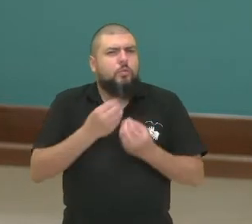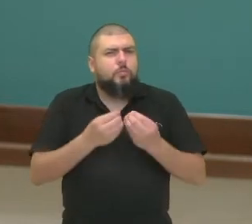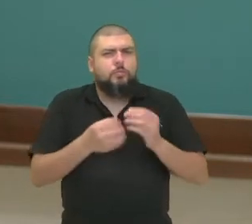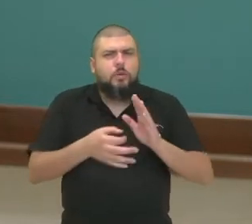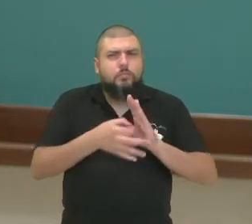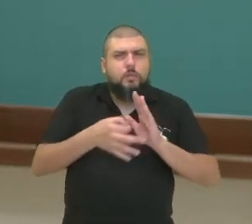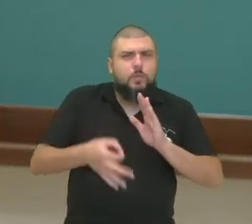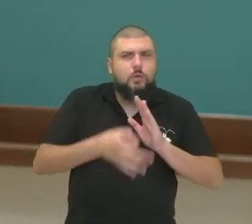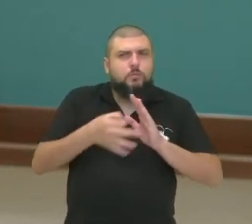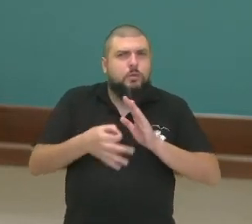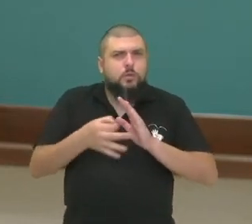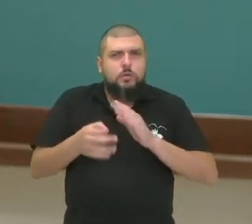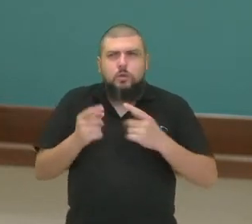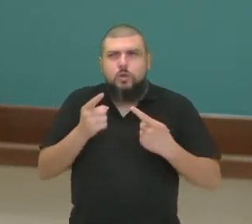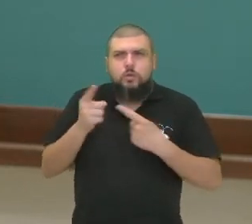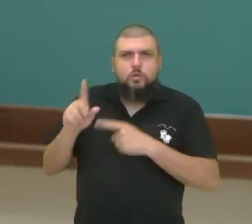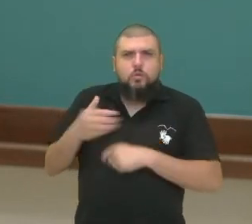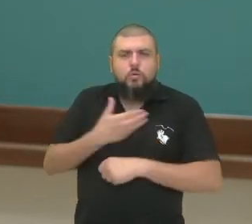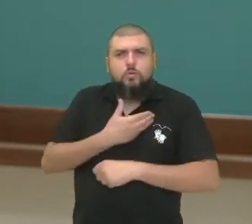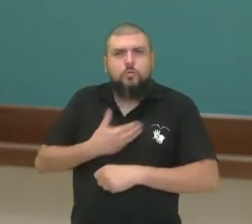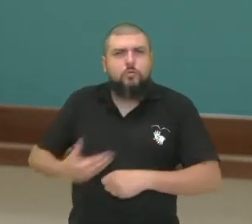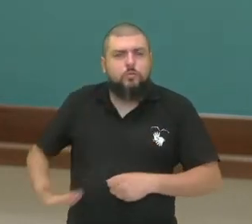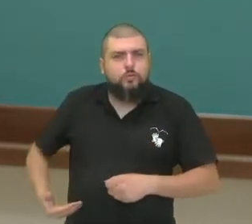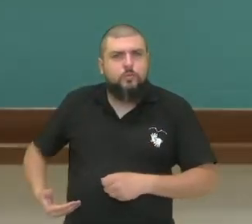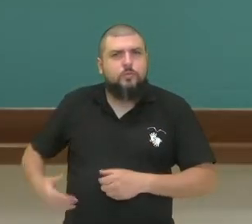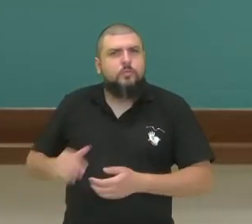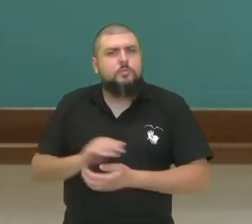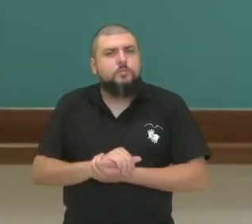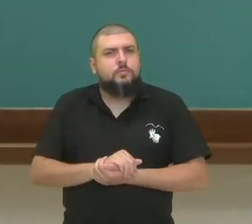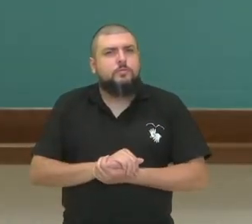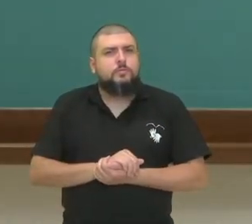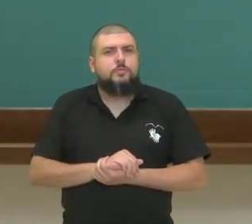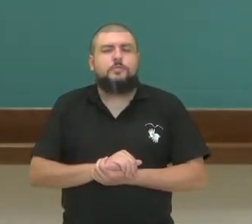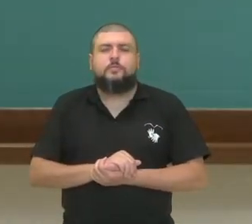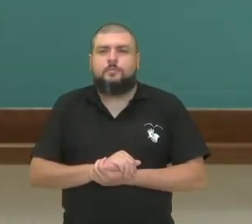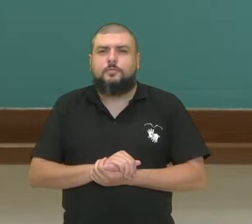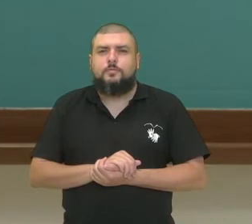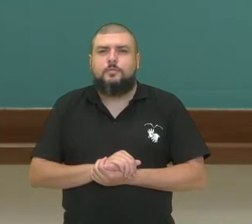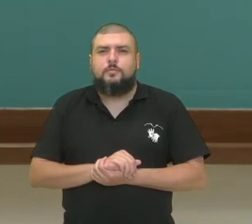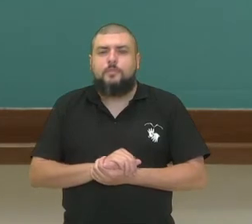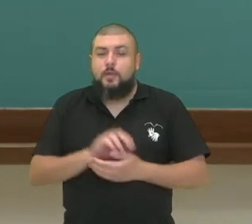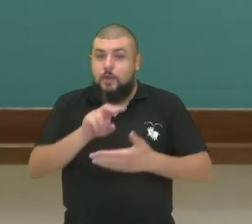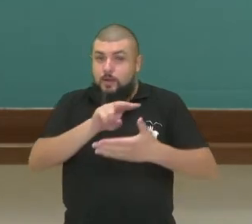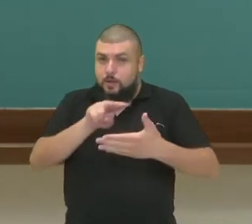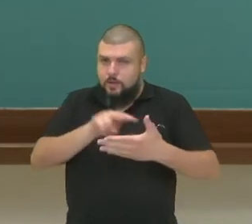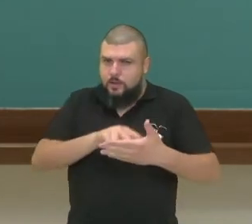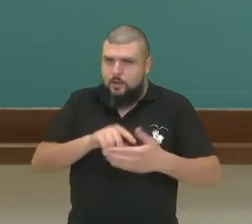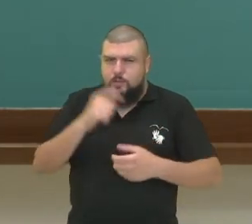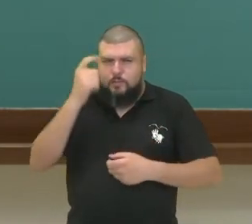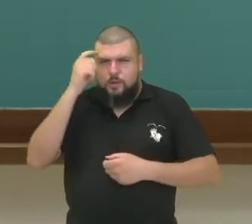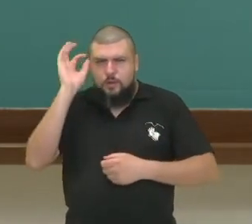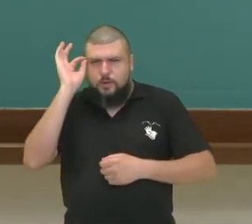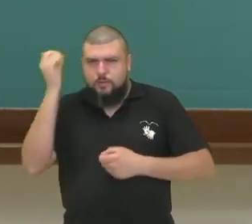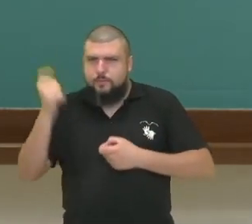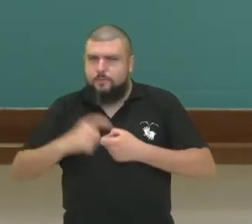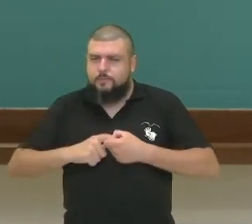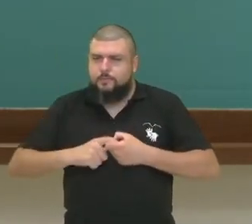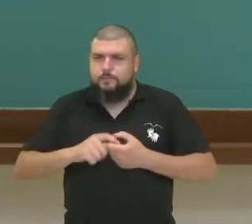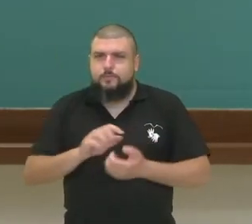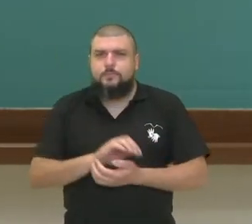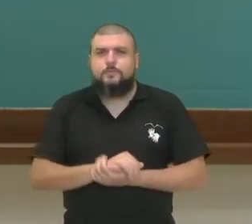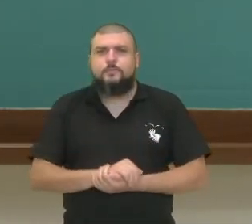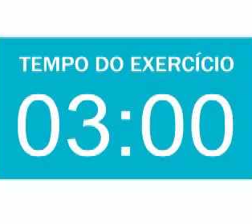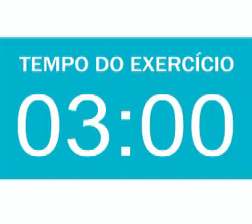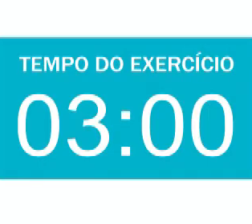dos anos 60 e 70 que o autor faz nesse trecho. Então vocês vão ter aí um tempinho para ler a música e pensar, e eu já retorno.